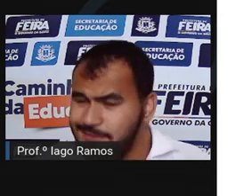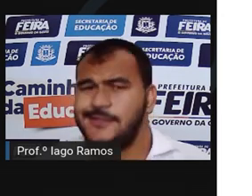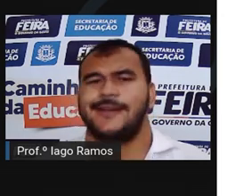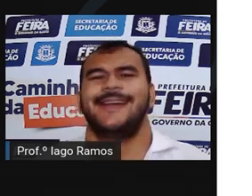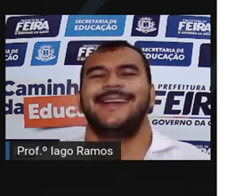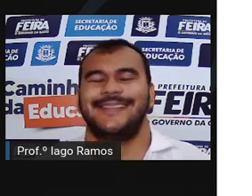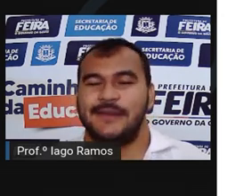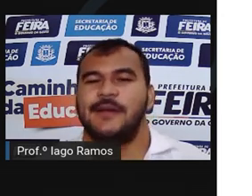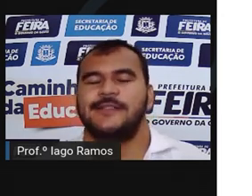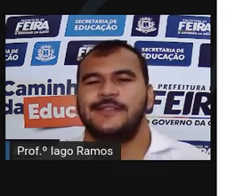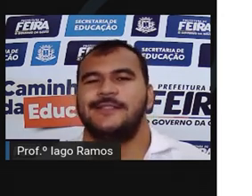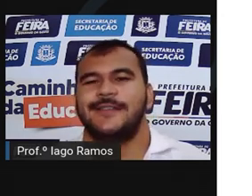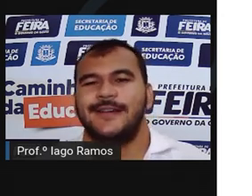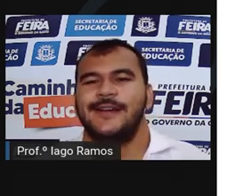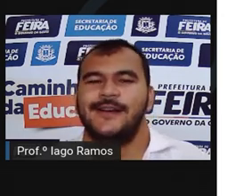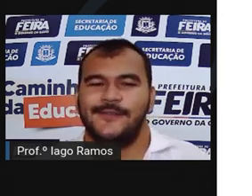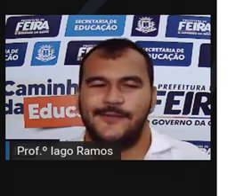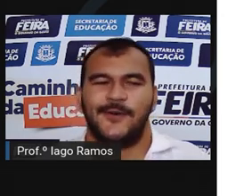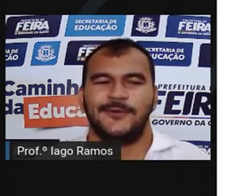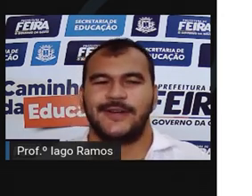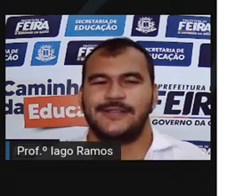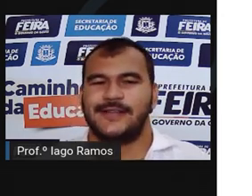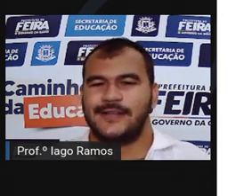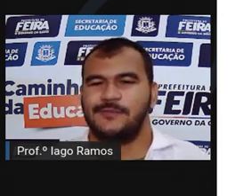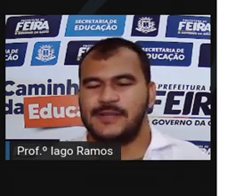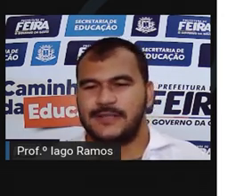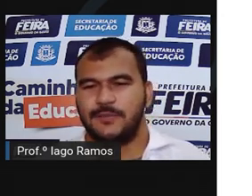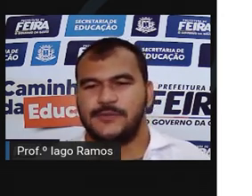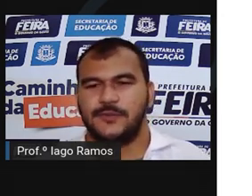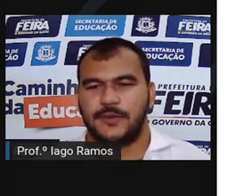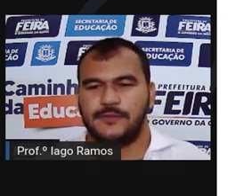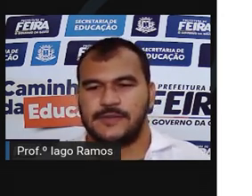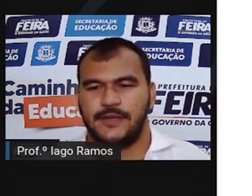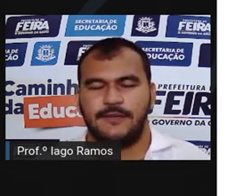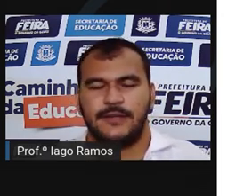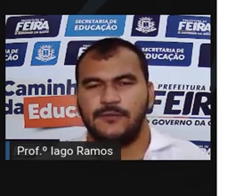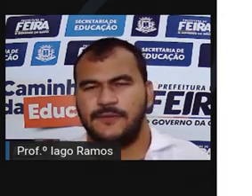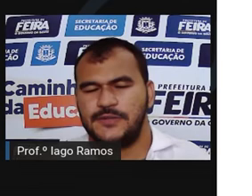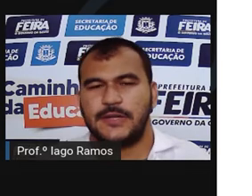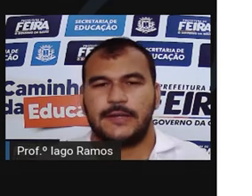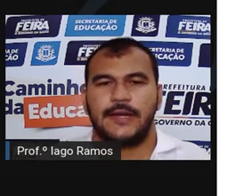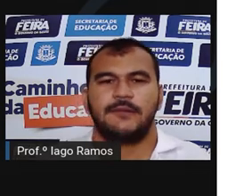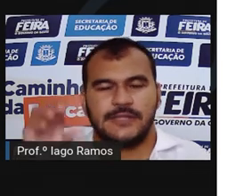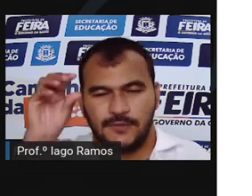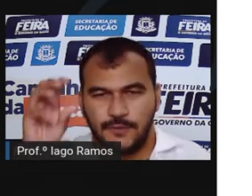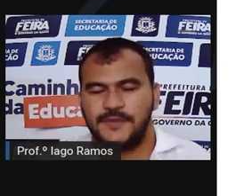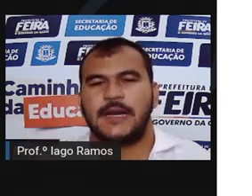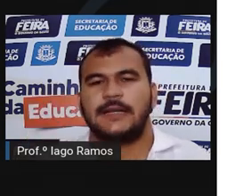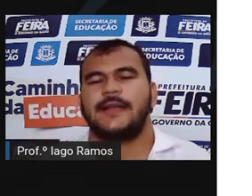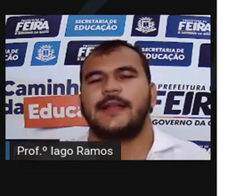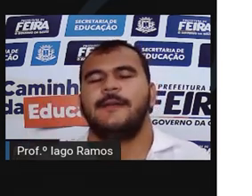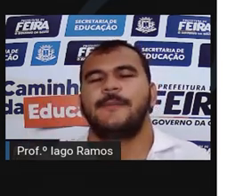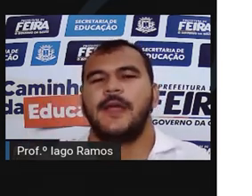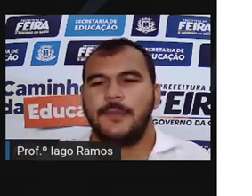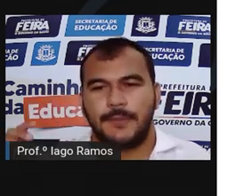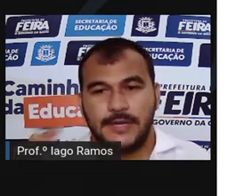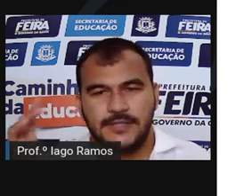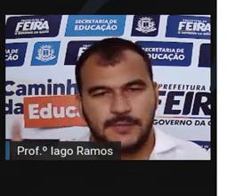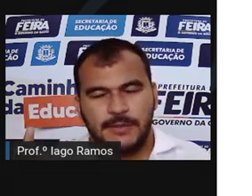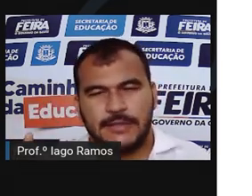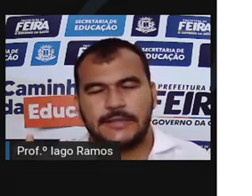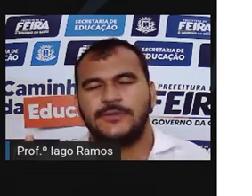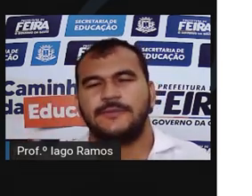tem bastante É tem bastante vou trazer aqui mais exemplo Zinho para você vai ter um vídeo na tela mas eu vou ficar na tela